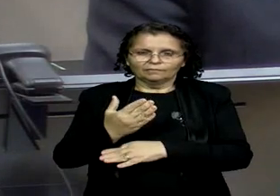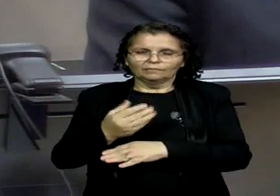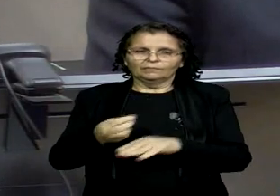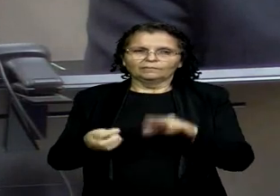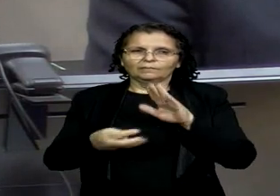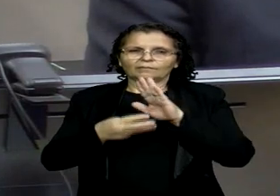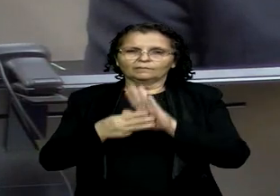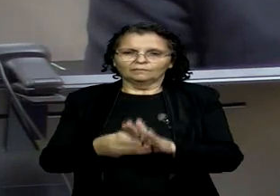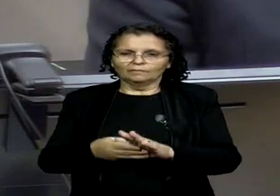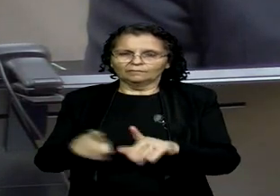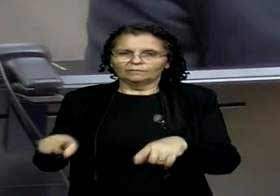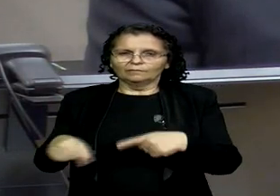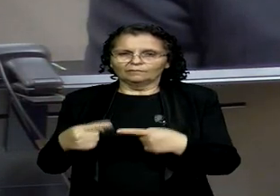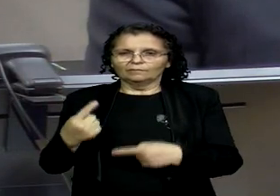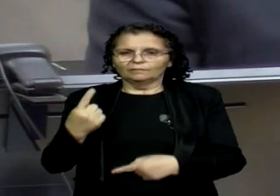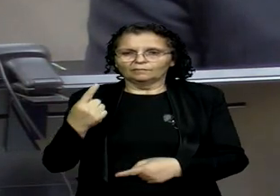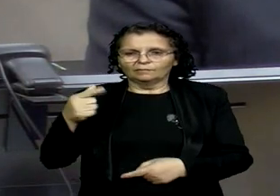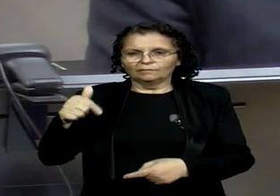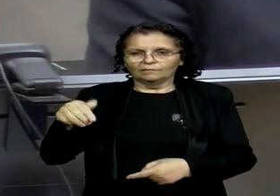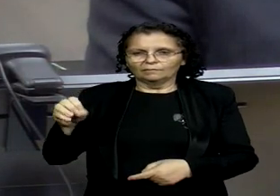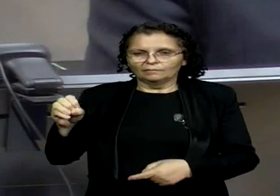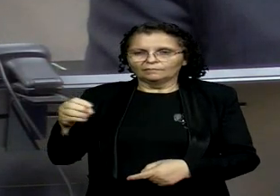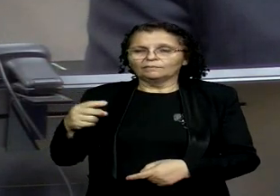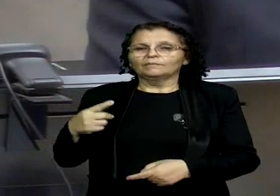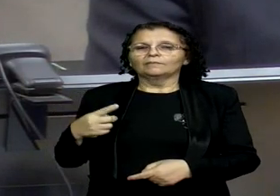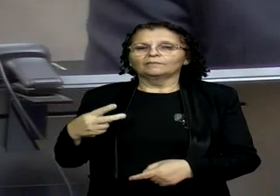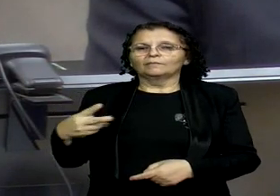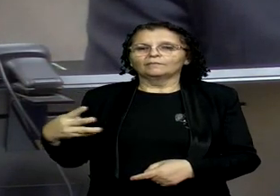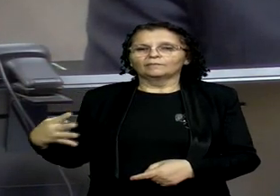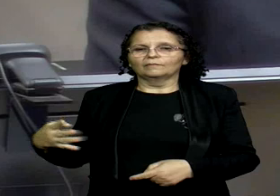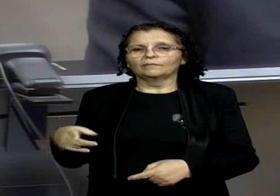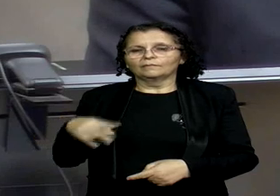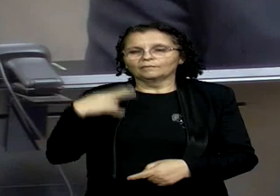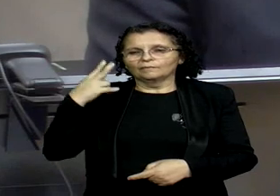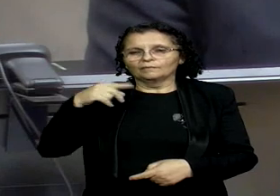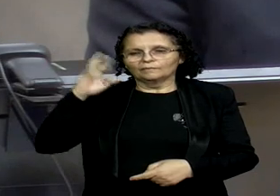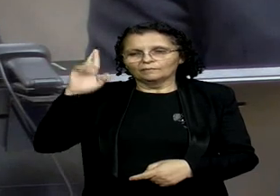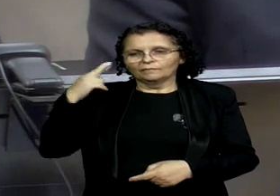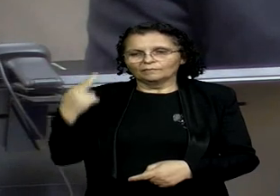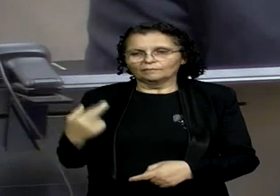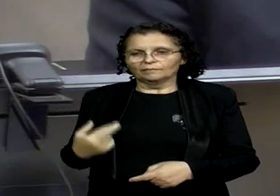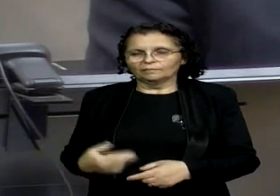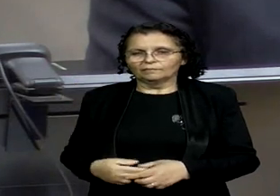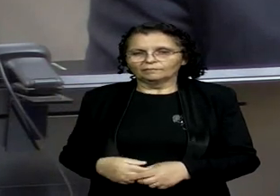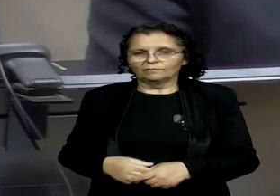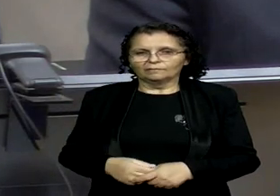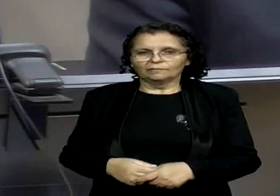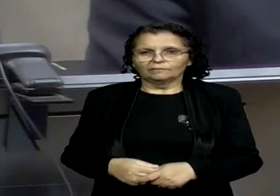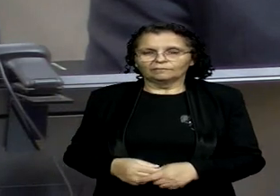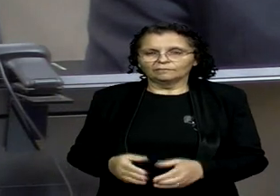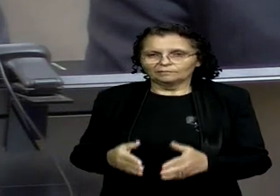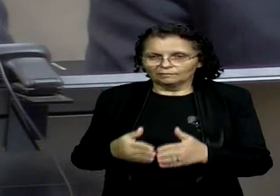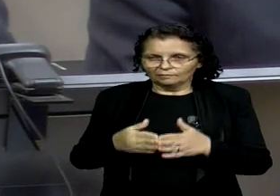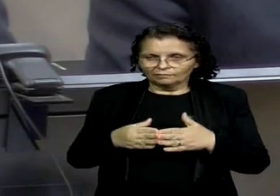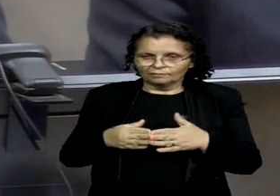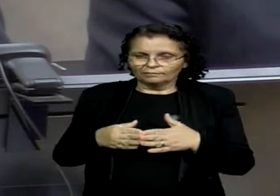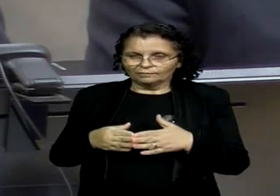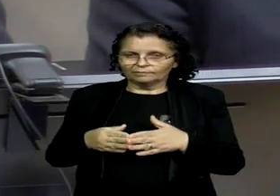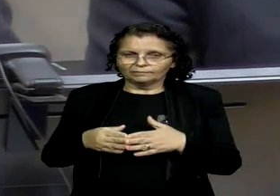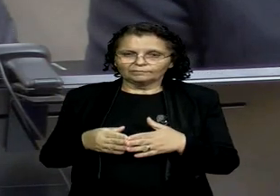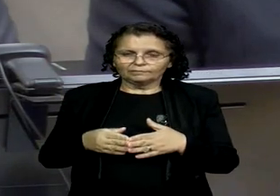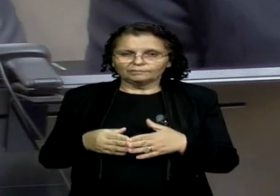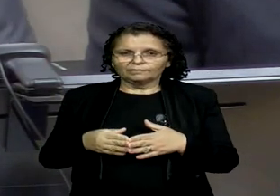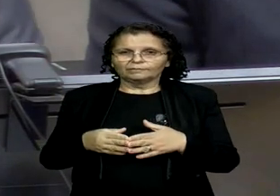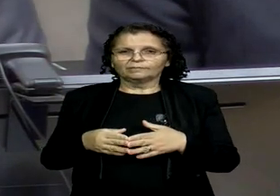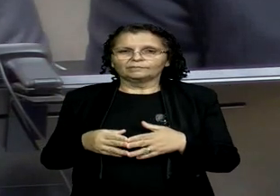a moção de repúdio 170/2024 da nobre vereadora Ana Paula Rossi. Questão de ordem, senhor presidente. Questão de ordem,